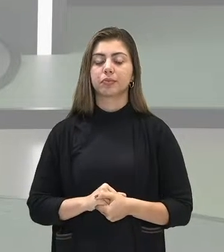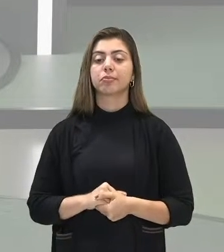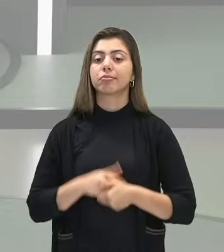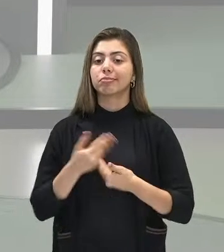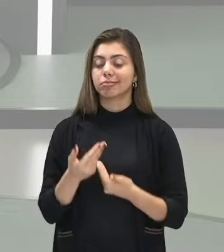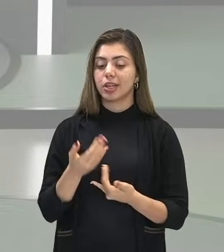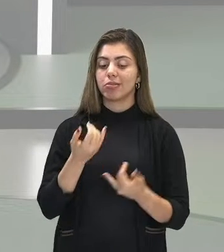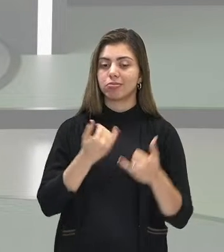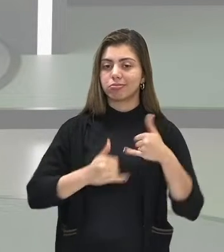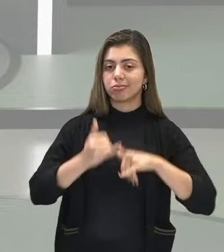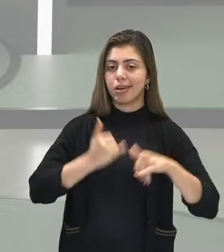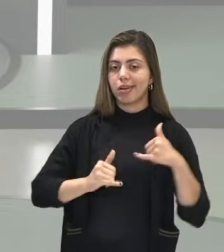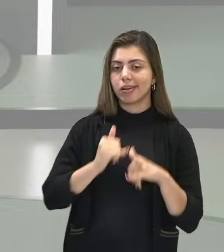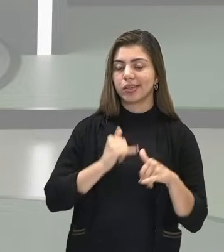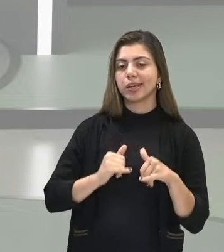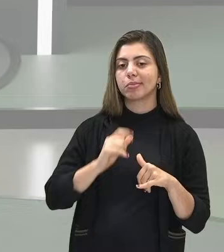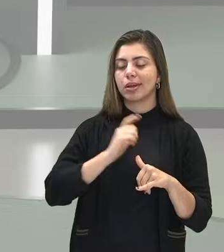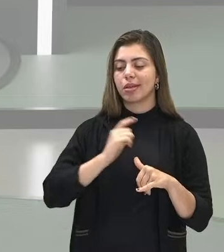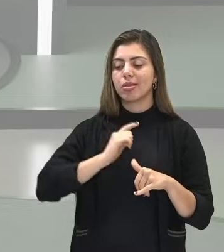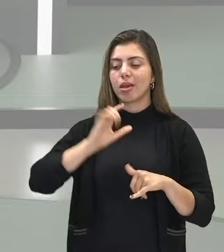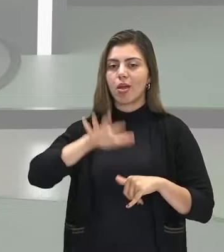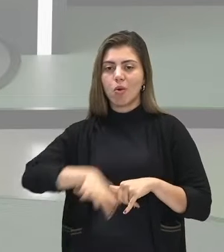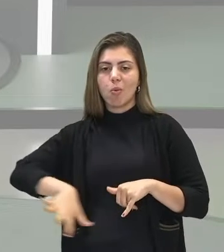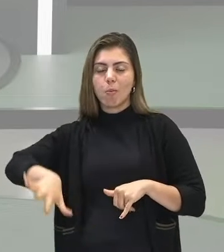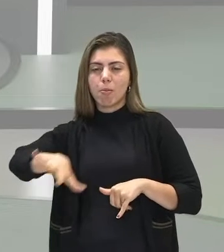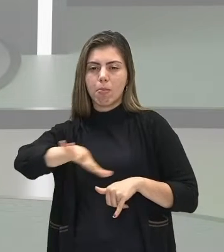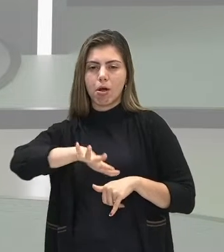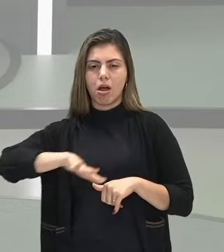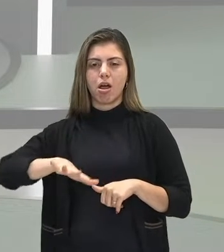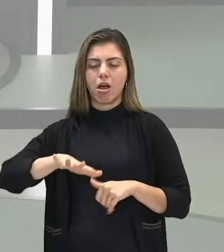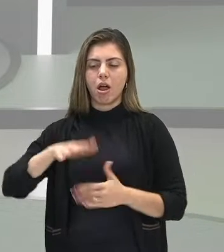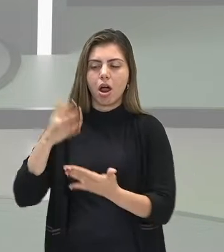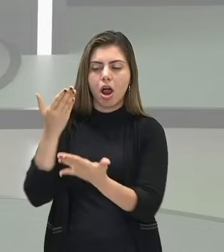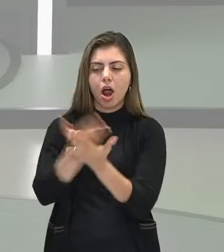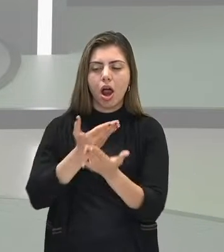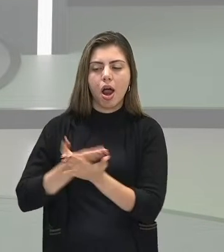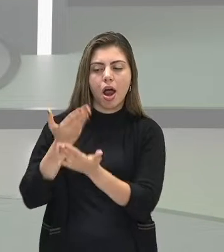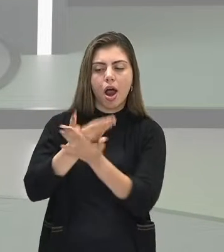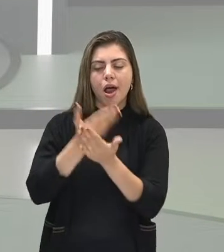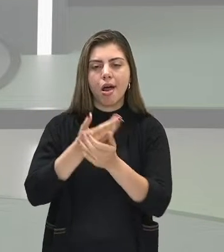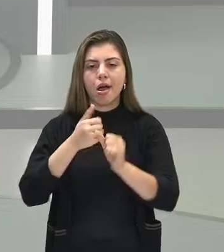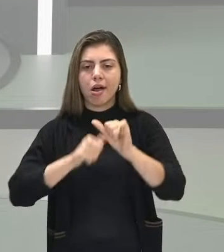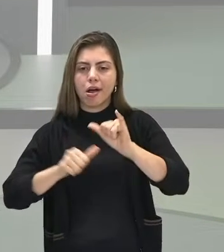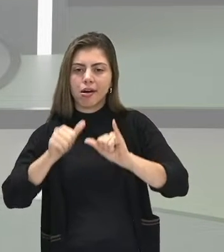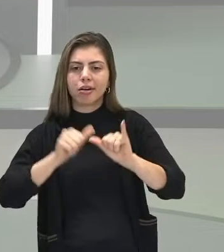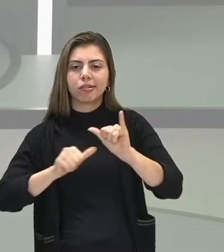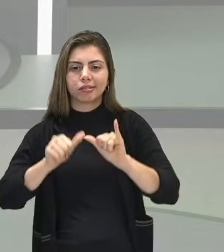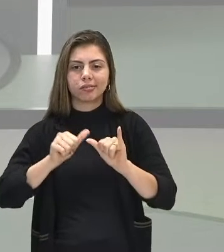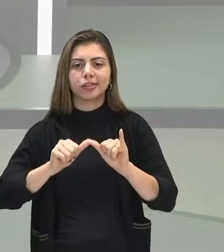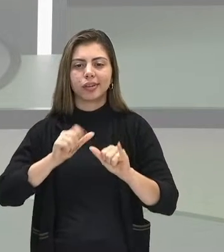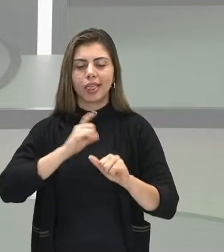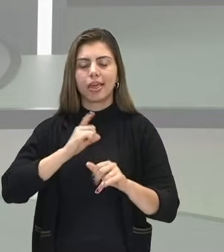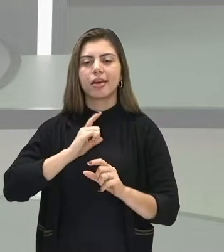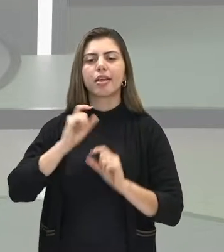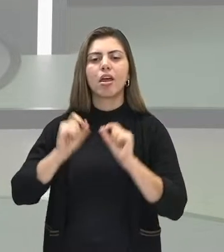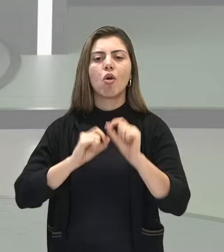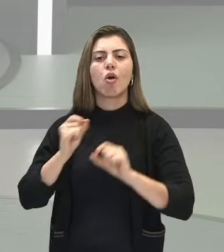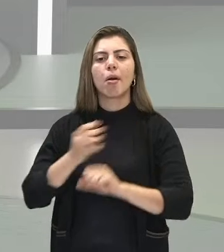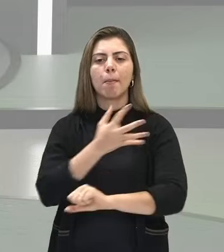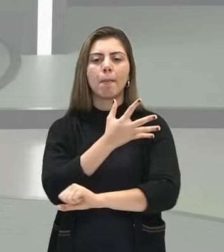química, existe um ramo que estuda essas trocas